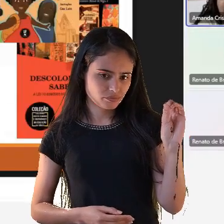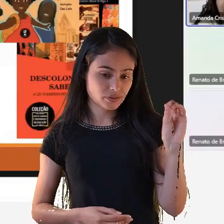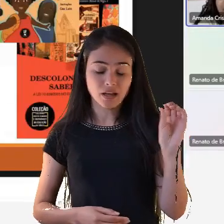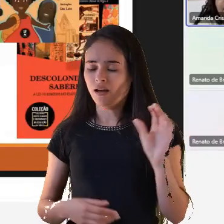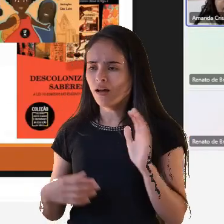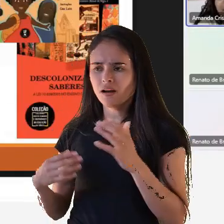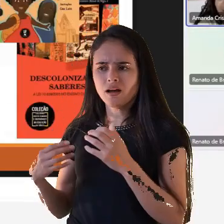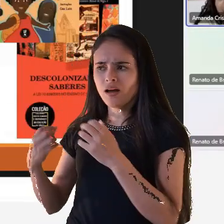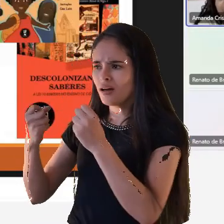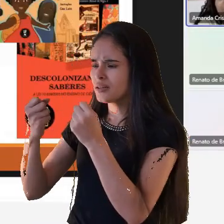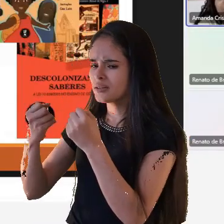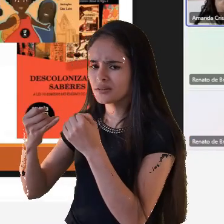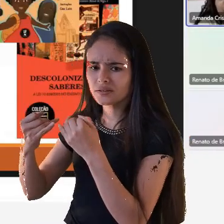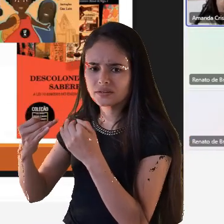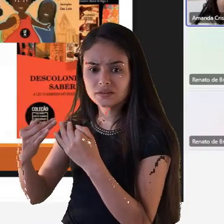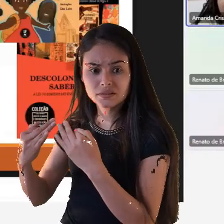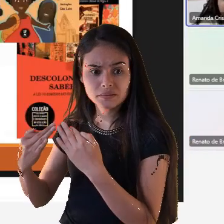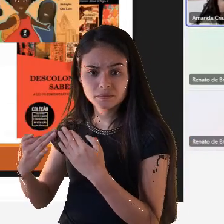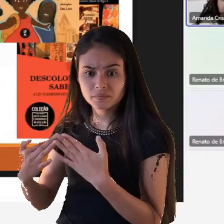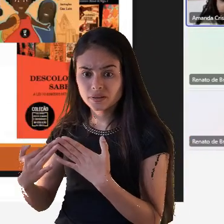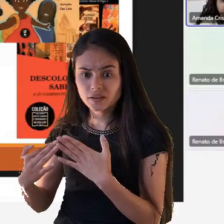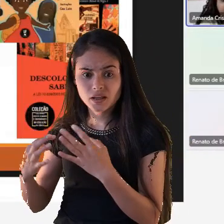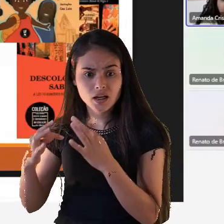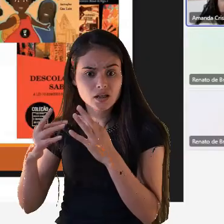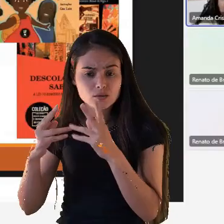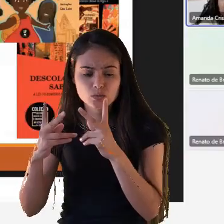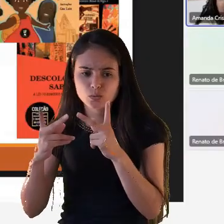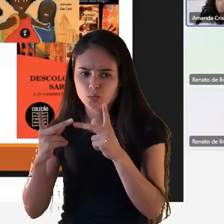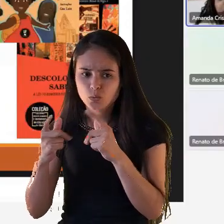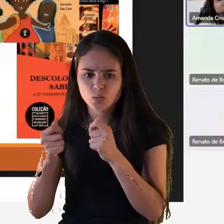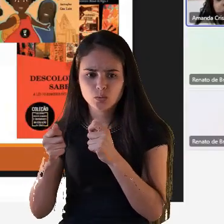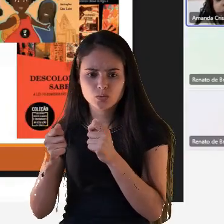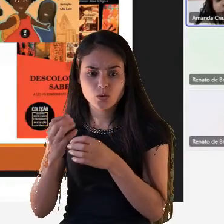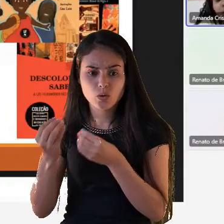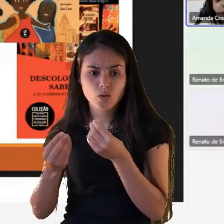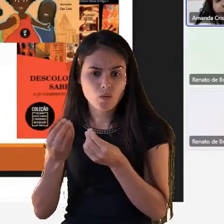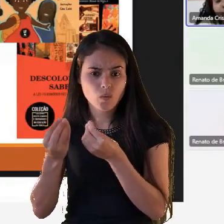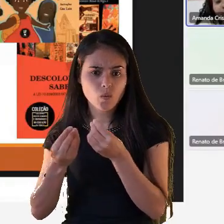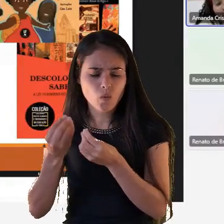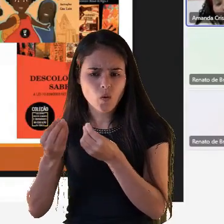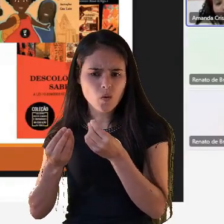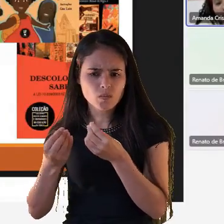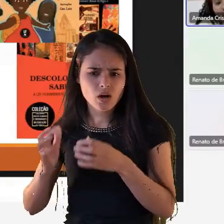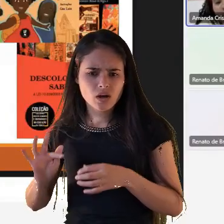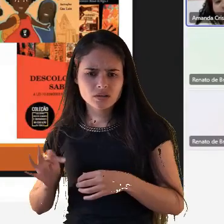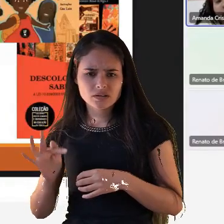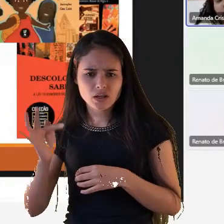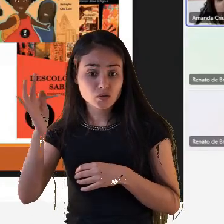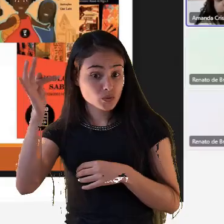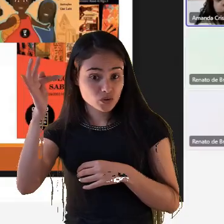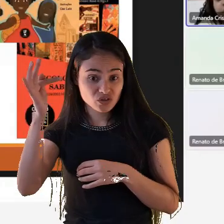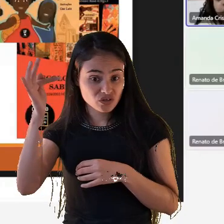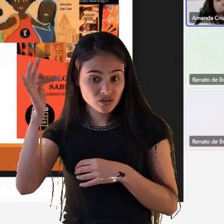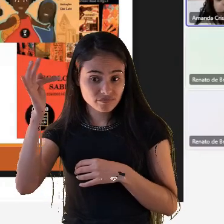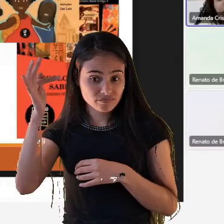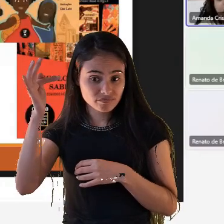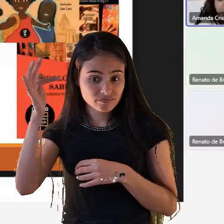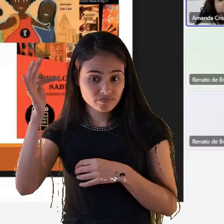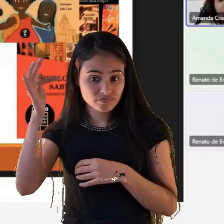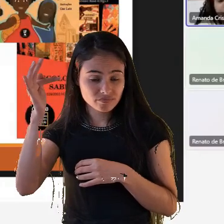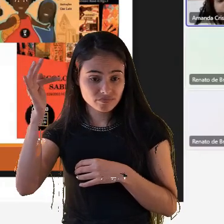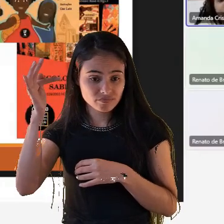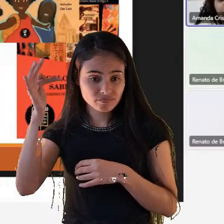obras que vão falar sobre a ciência. Então, essa História Preta das Coisas são